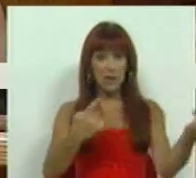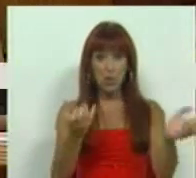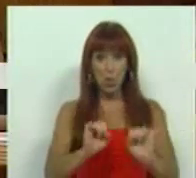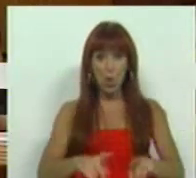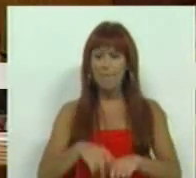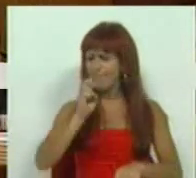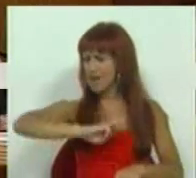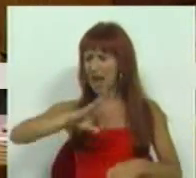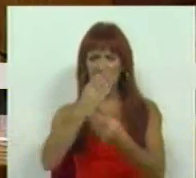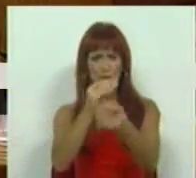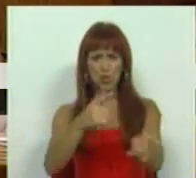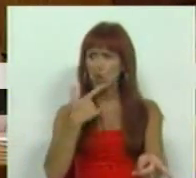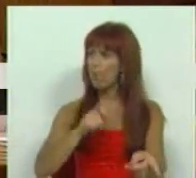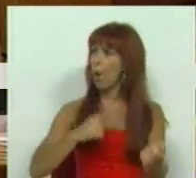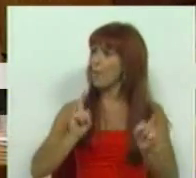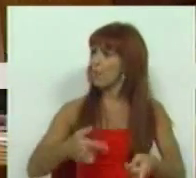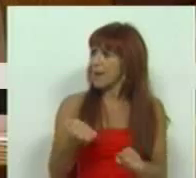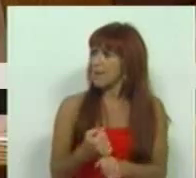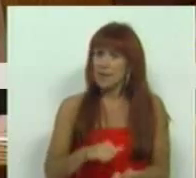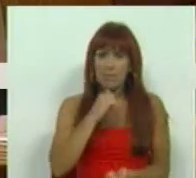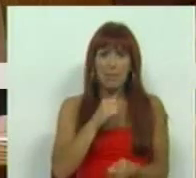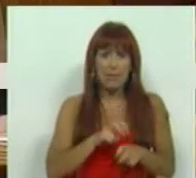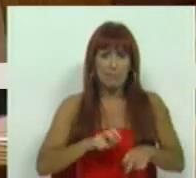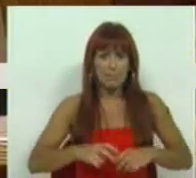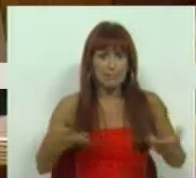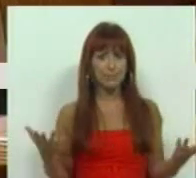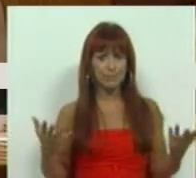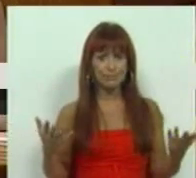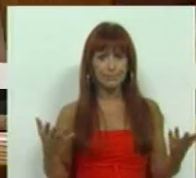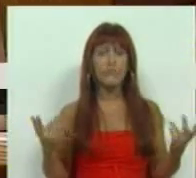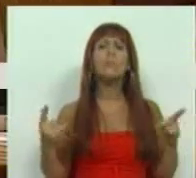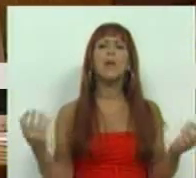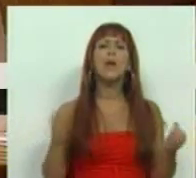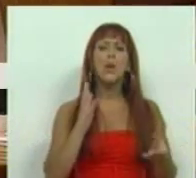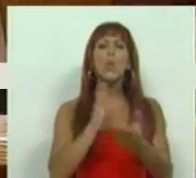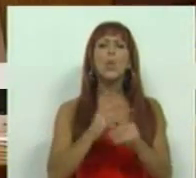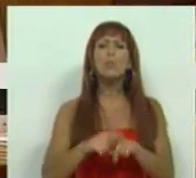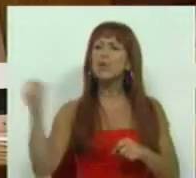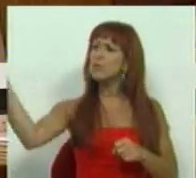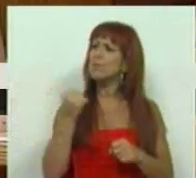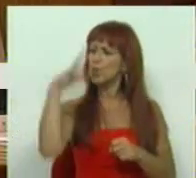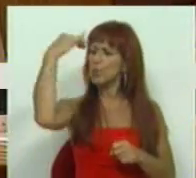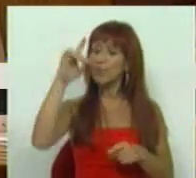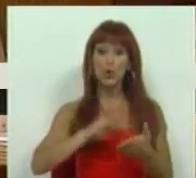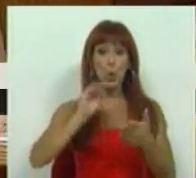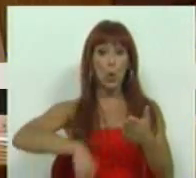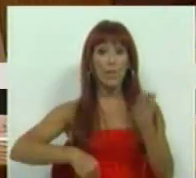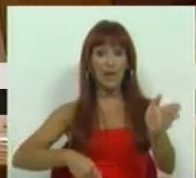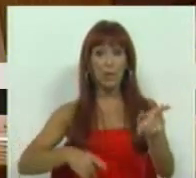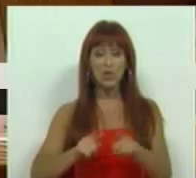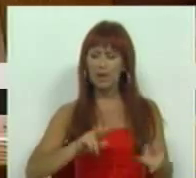portanto, há milhares de alunos que não podem começar a trabalhar nas suas disciplinas. Aliás, o processo de recrutamento de professores